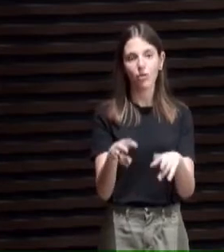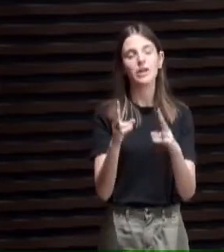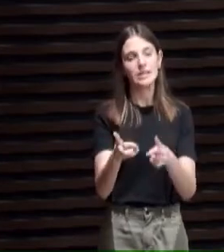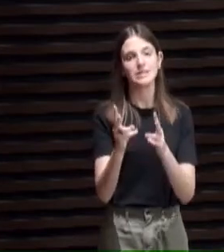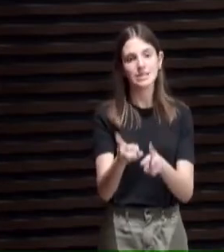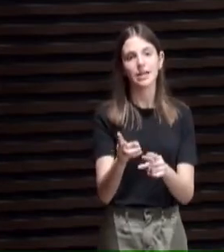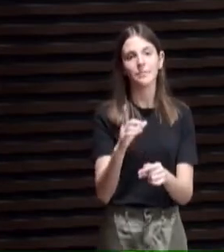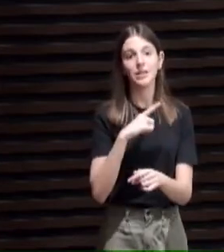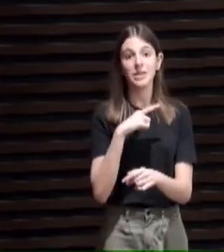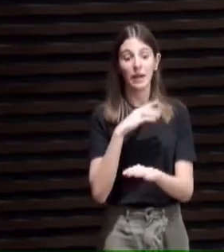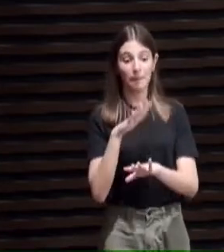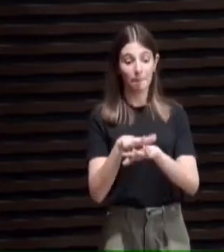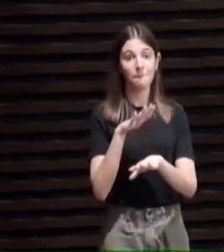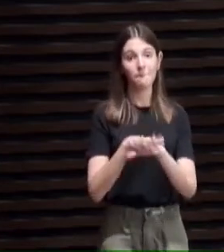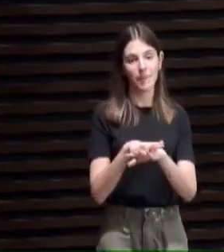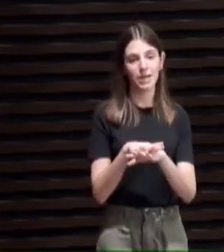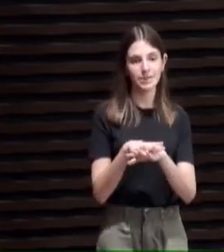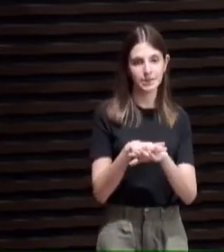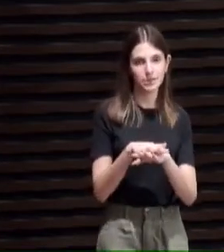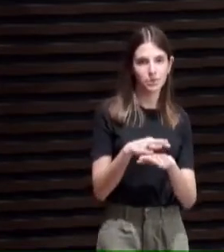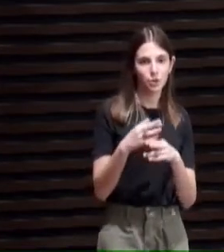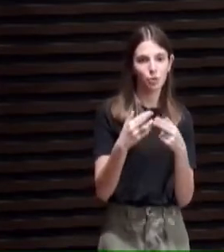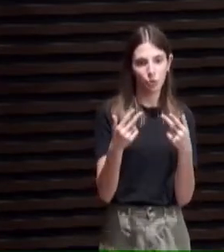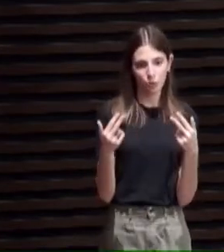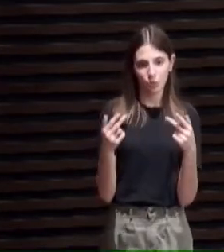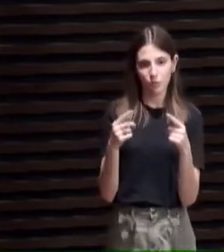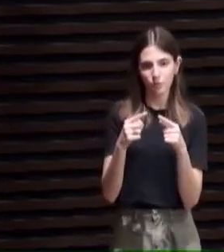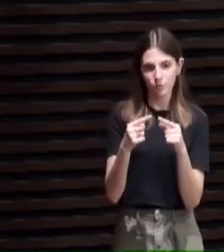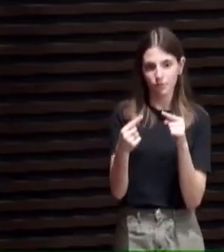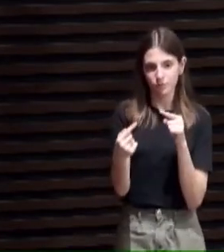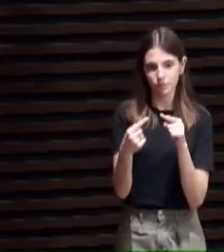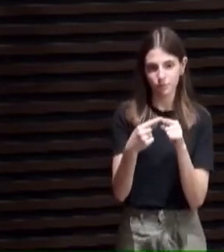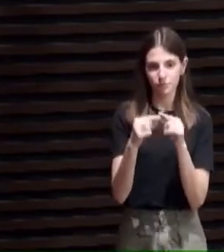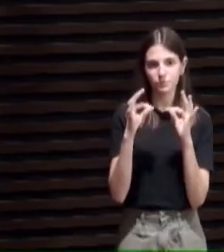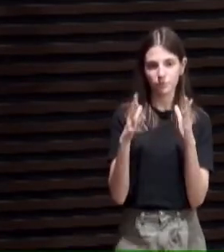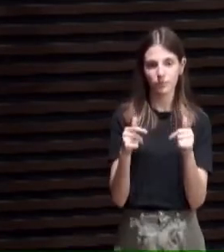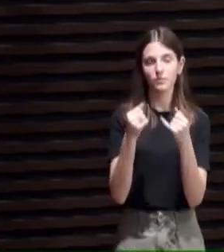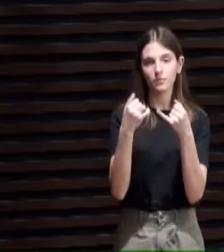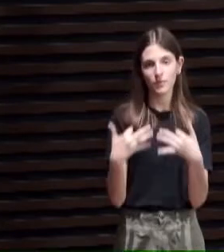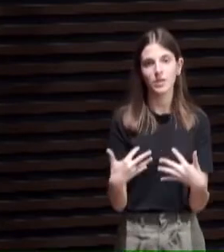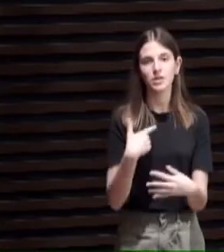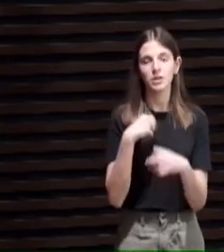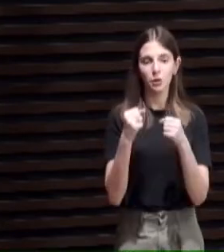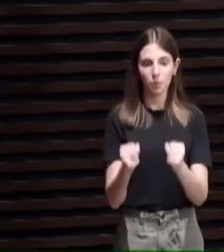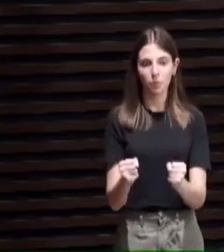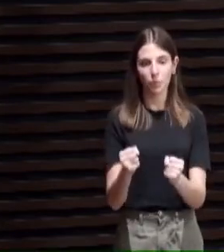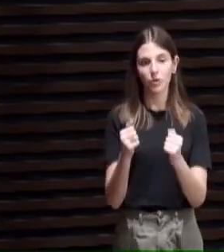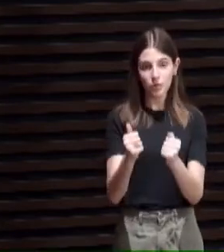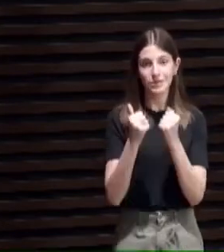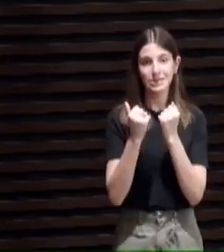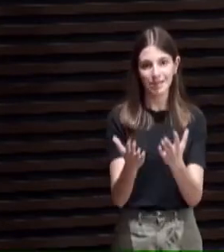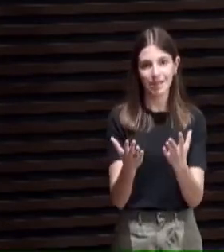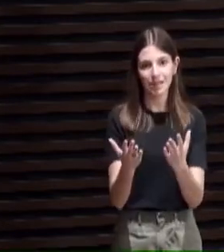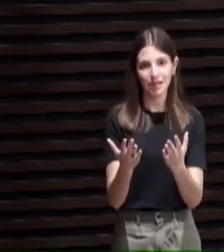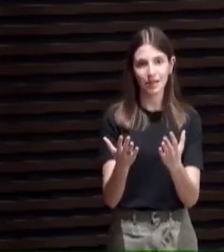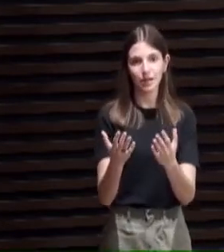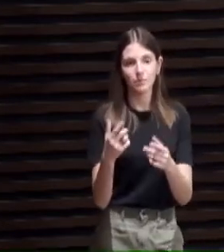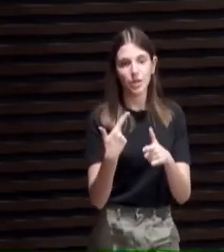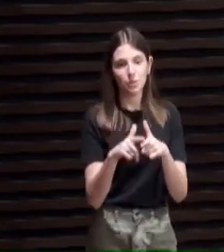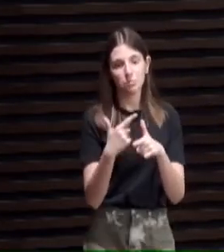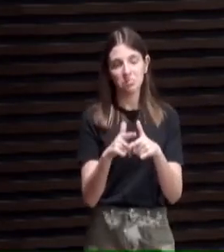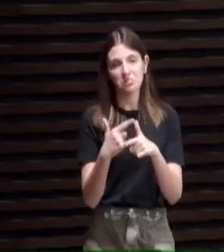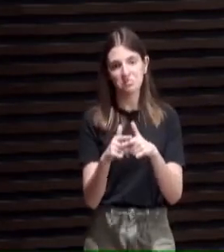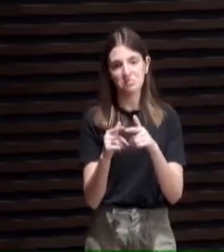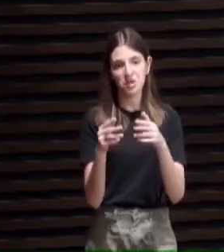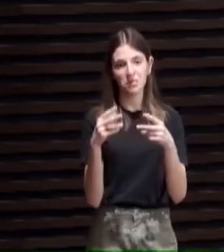palavra que tem uma finalidade. De todas as explicações que eu posso oferecer para o problema da liberdade e da responsabilidade, de